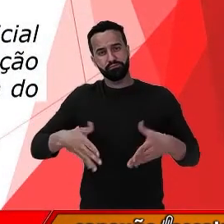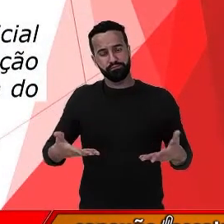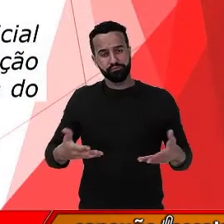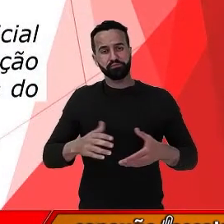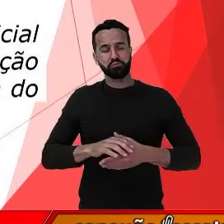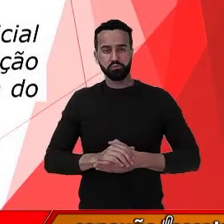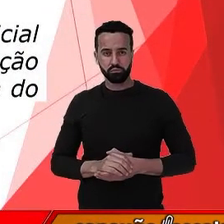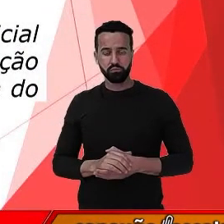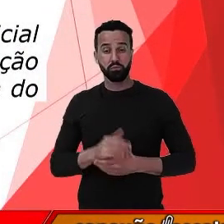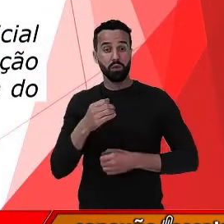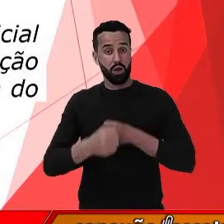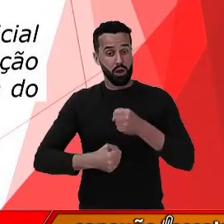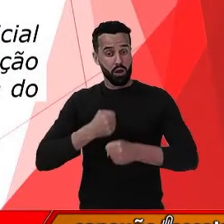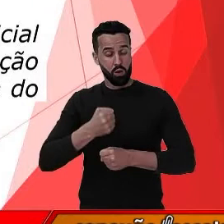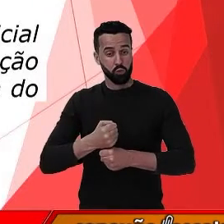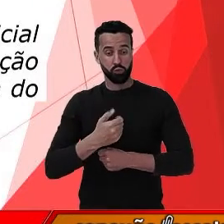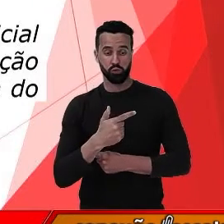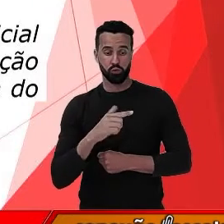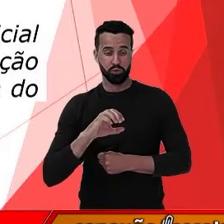2020, nós tínhamos